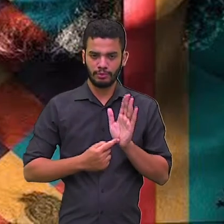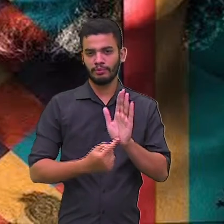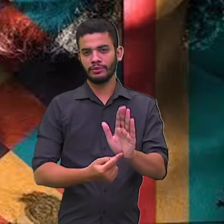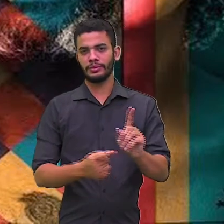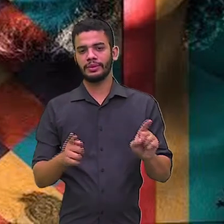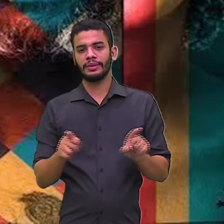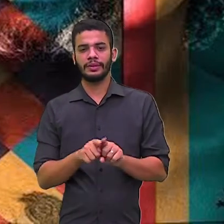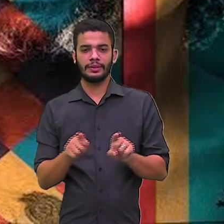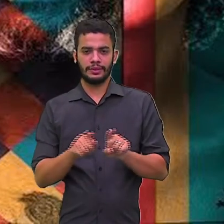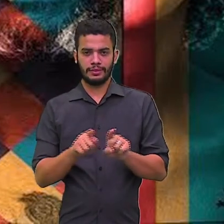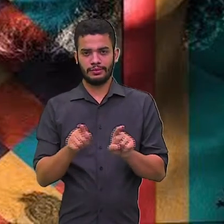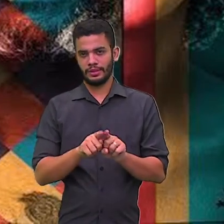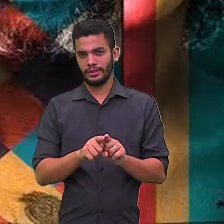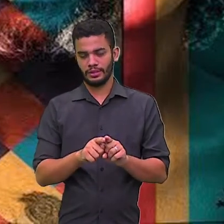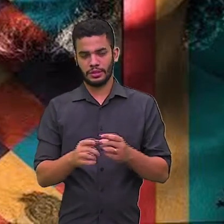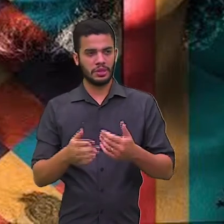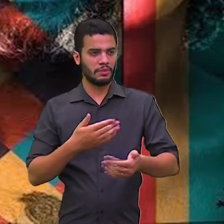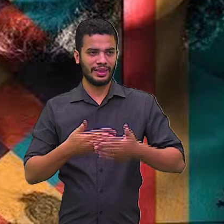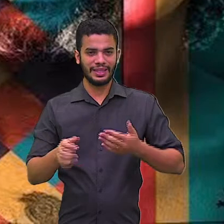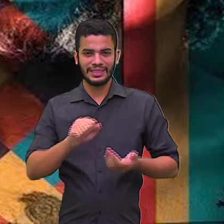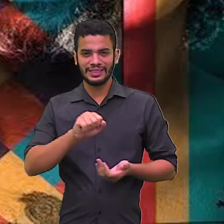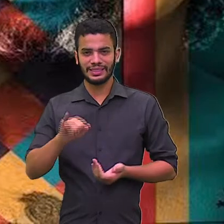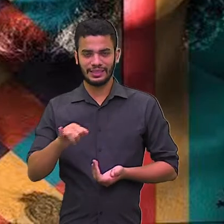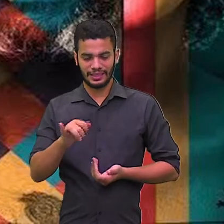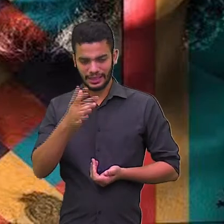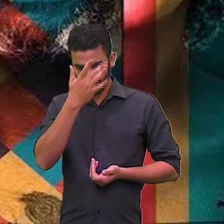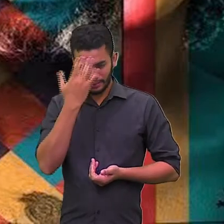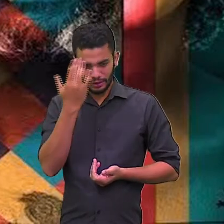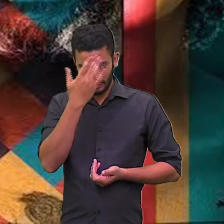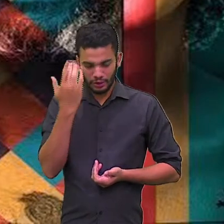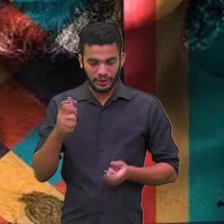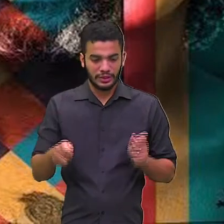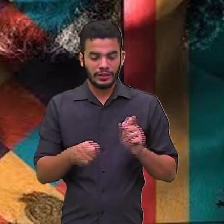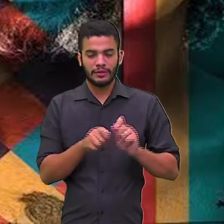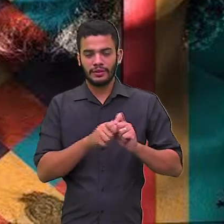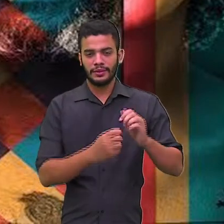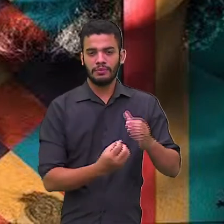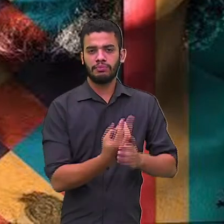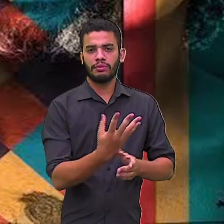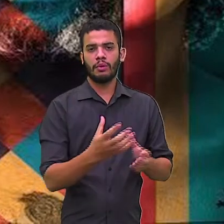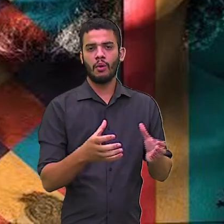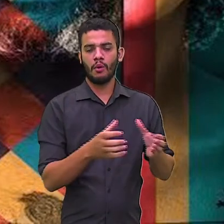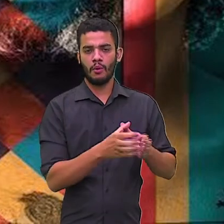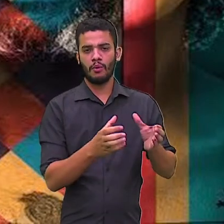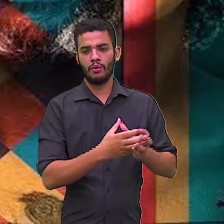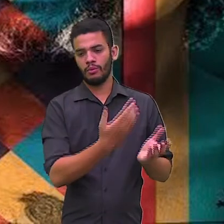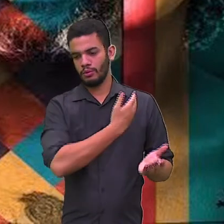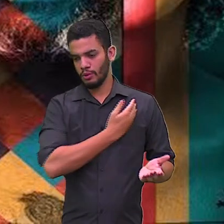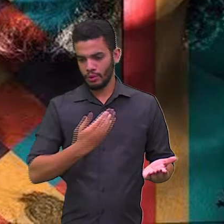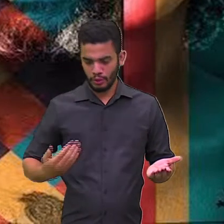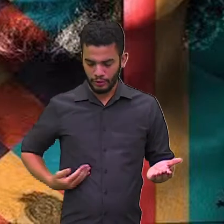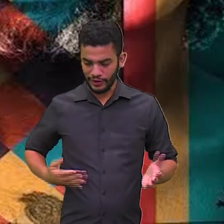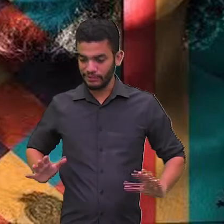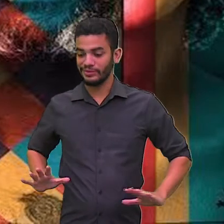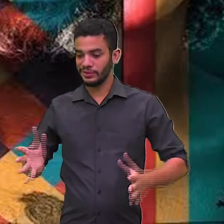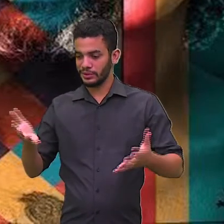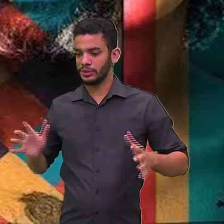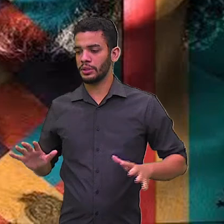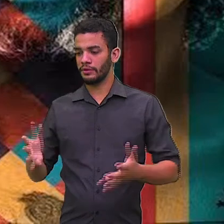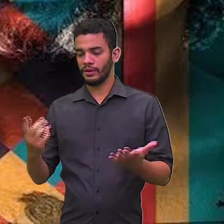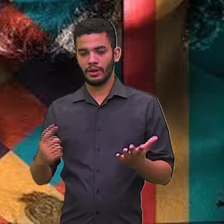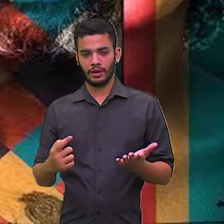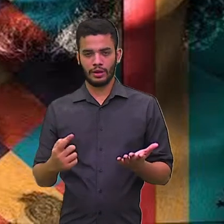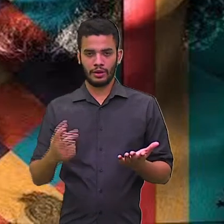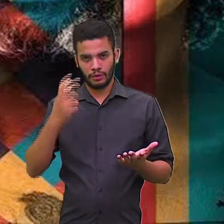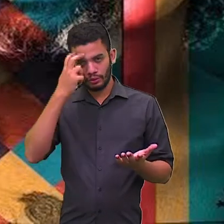patrimônio, seja através da educação coletiva. O que vale ressaltar é que precisamos